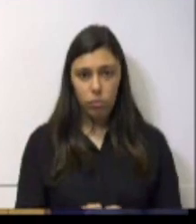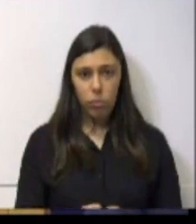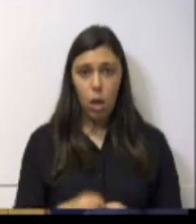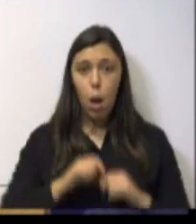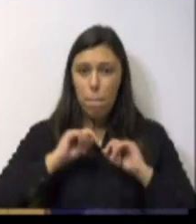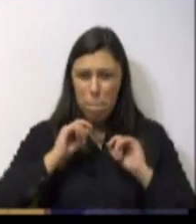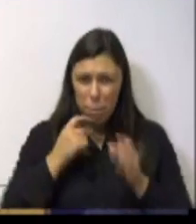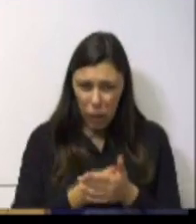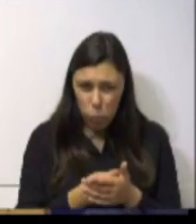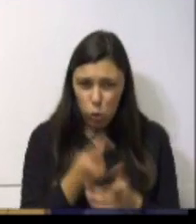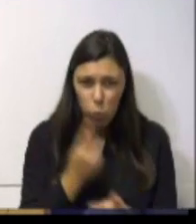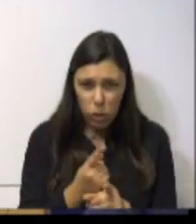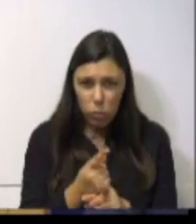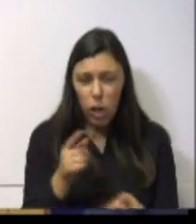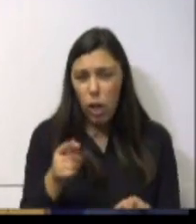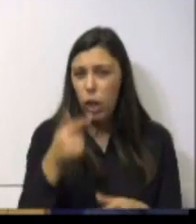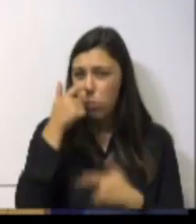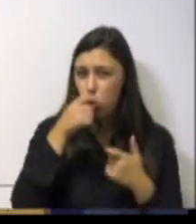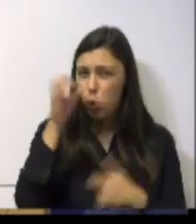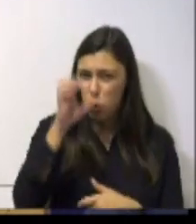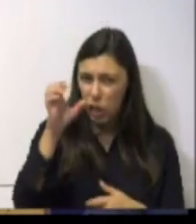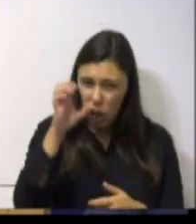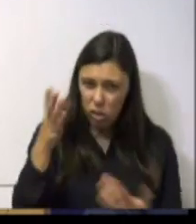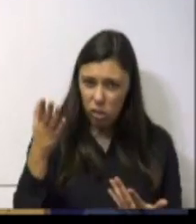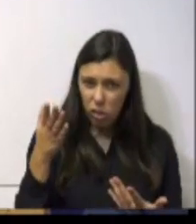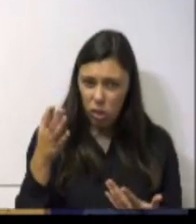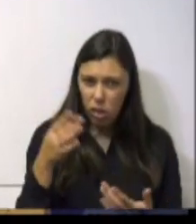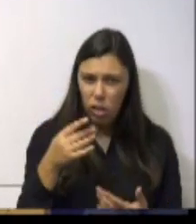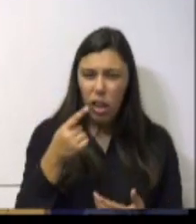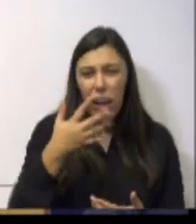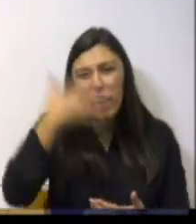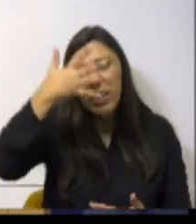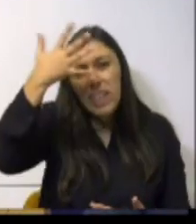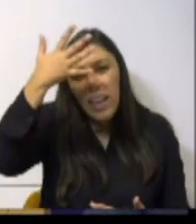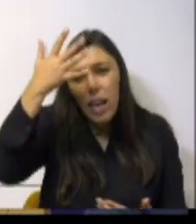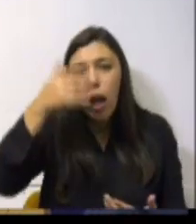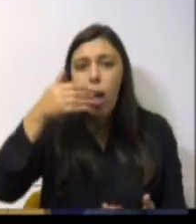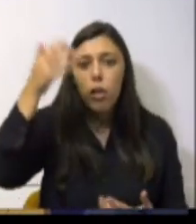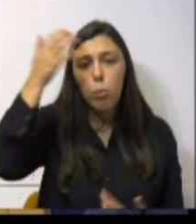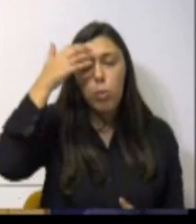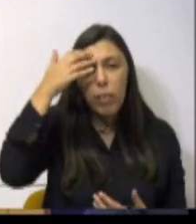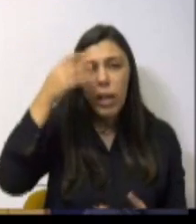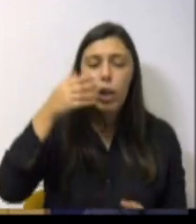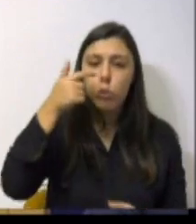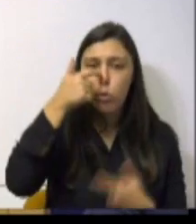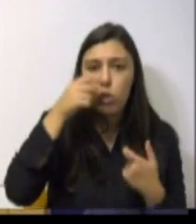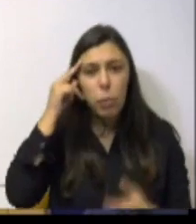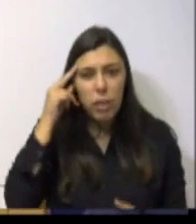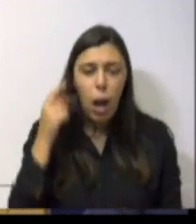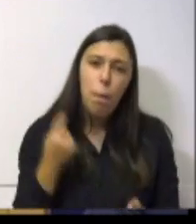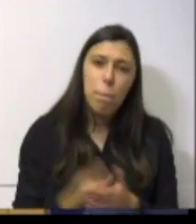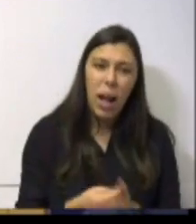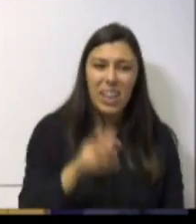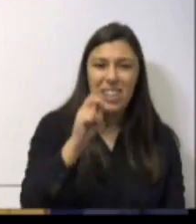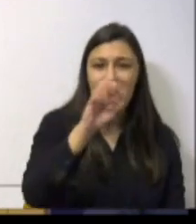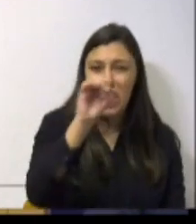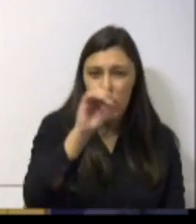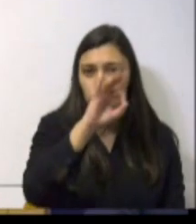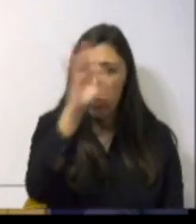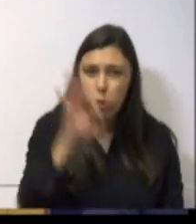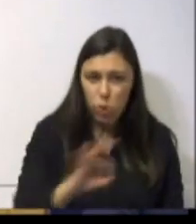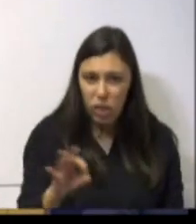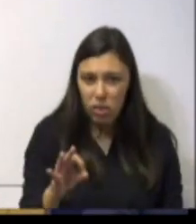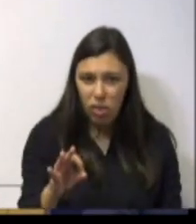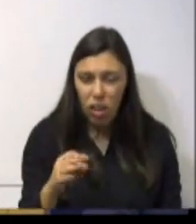mesmo que um continental. Ou seja, em que dia é que prevê que os madeirenses vão pagar 30% de impostos